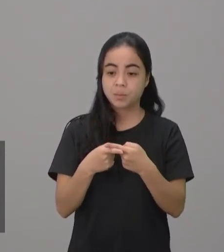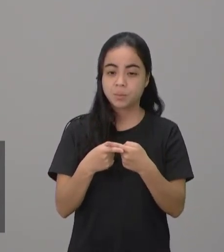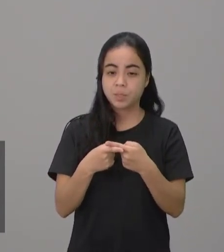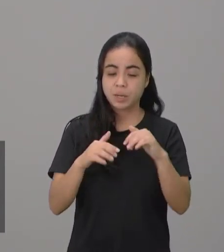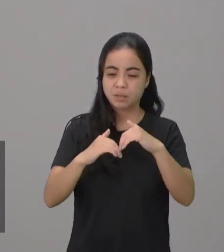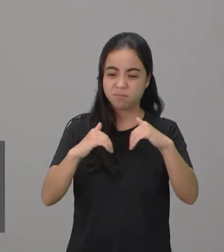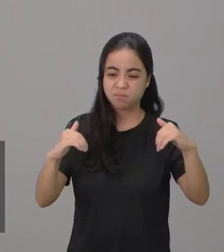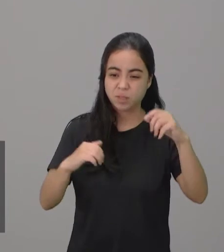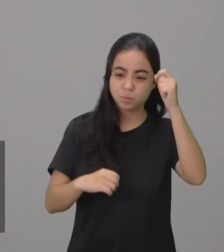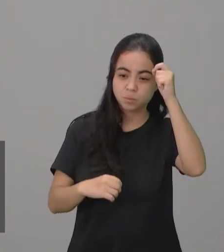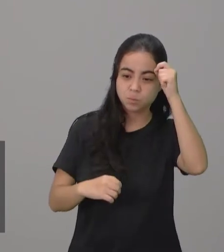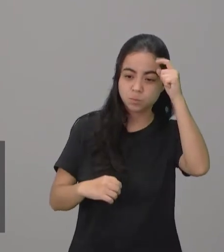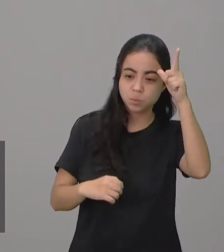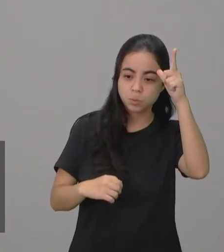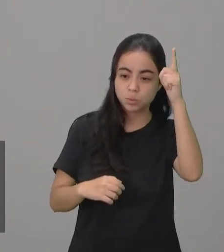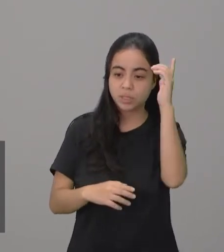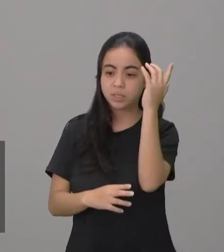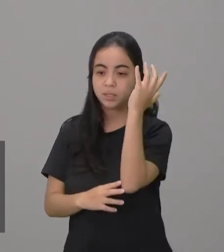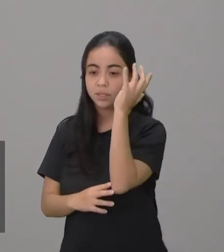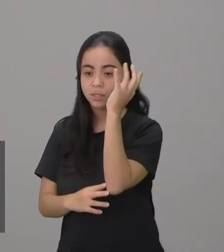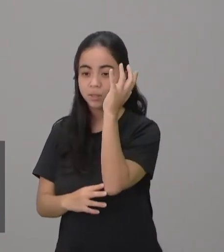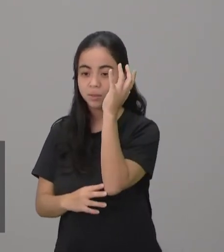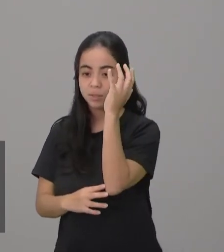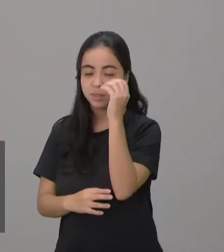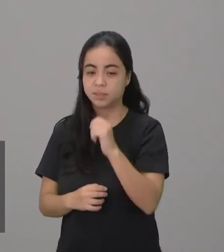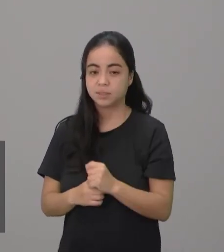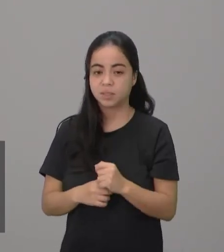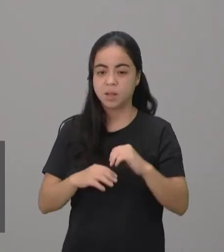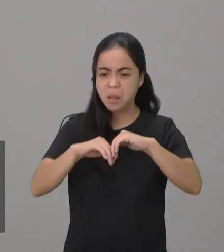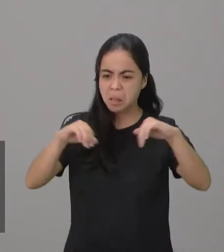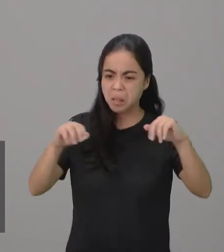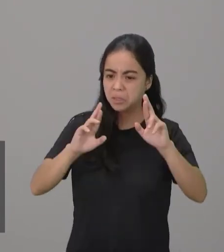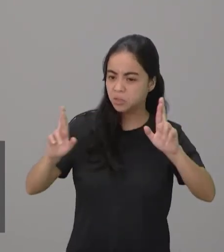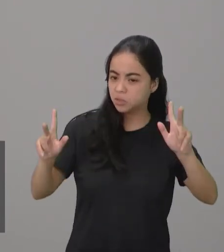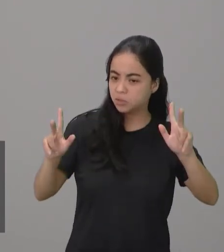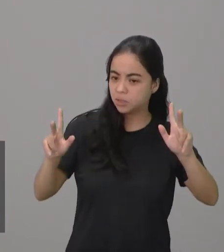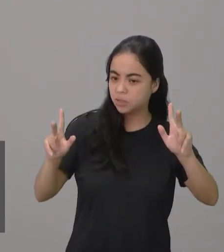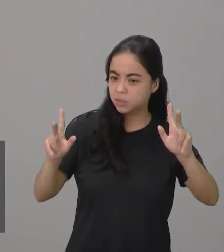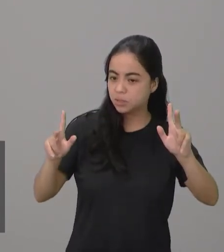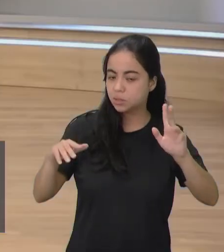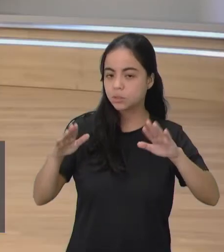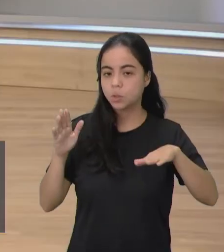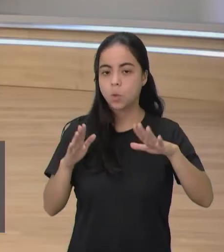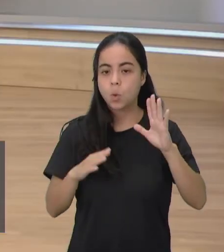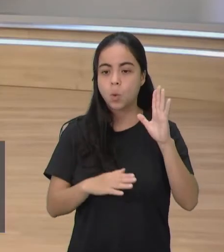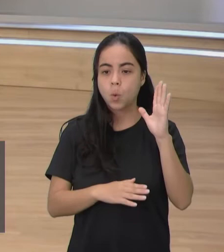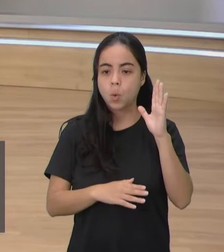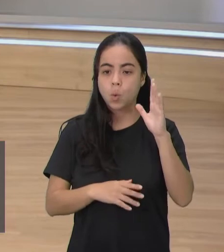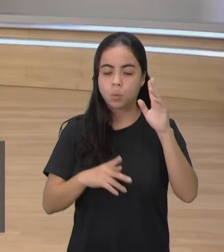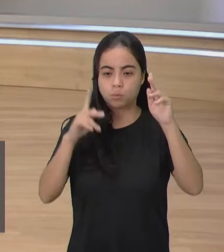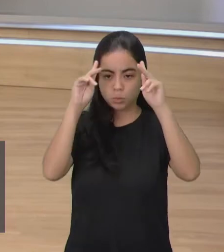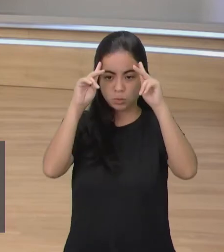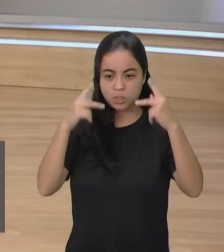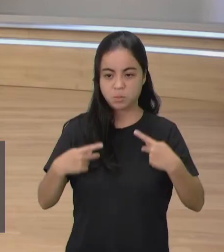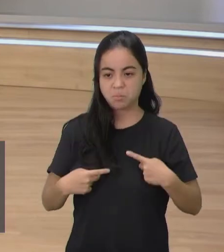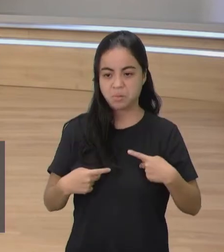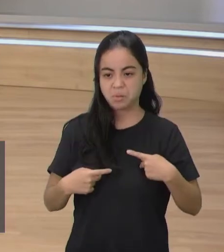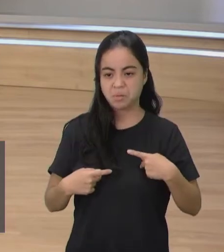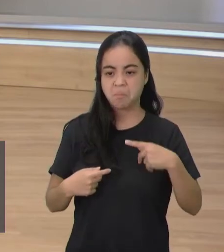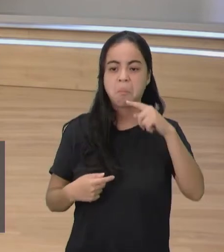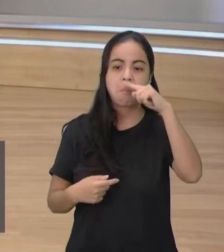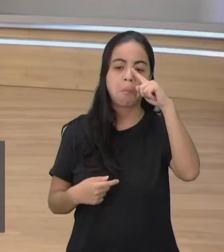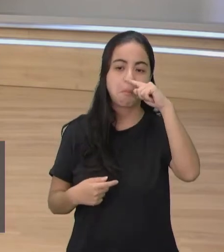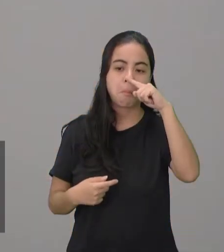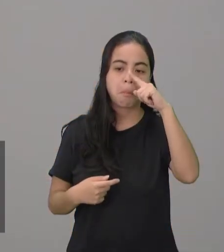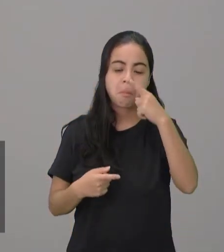separação cultura e natureza, né? Será que são dois opostos? Será que o ser humano não é muito soberbo no sentido de pretender